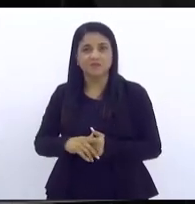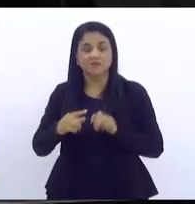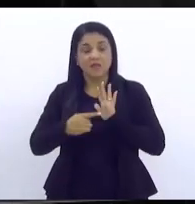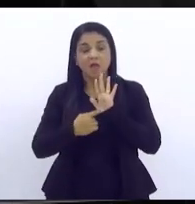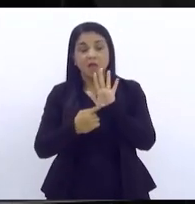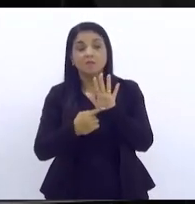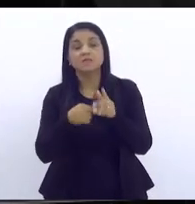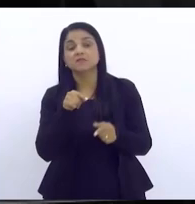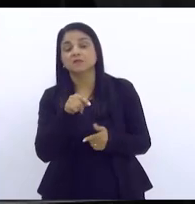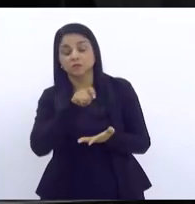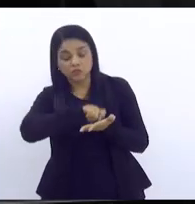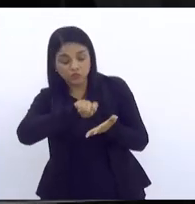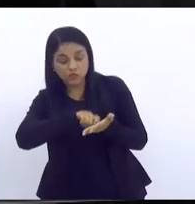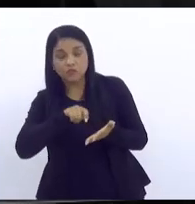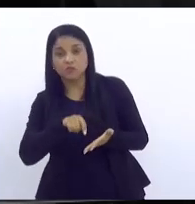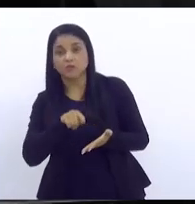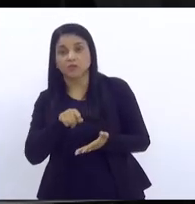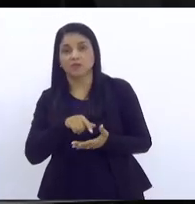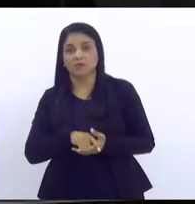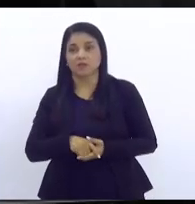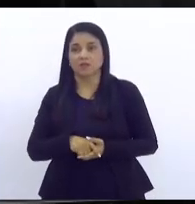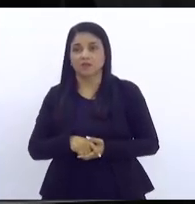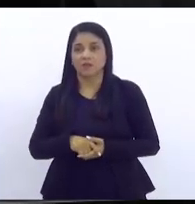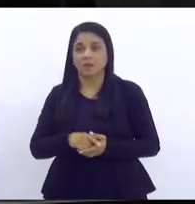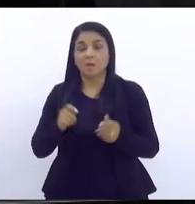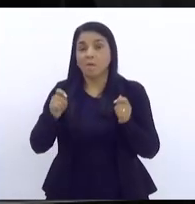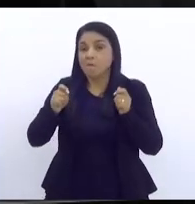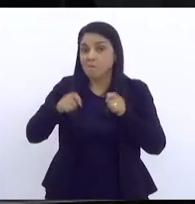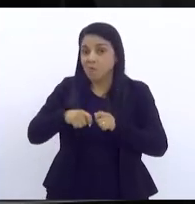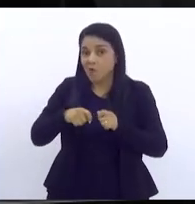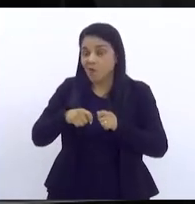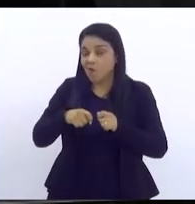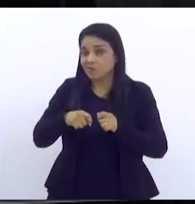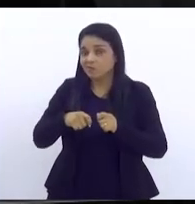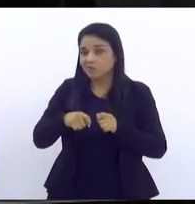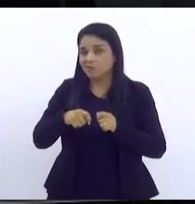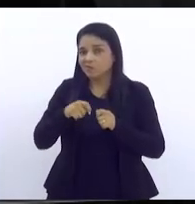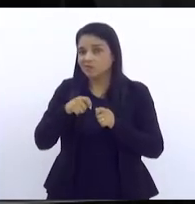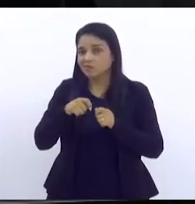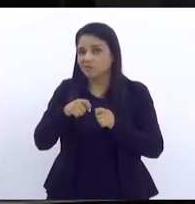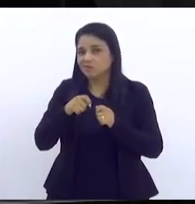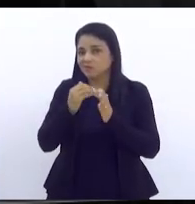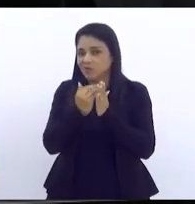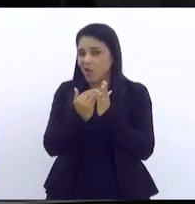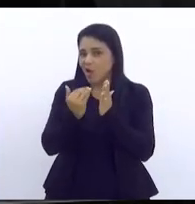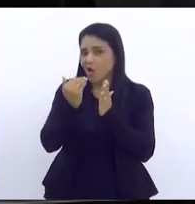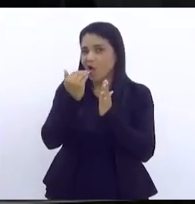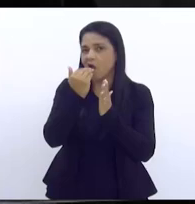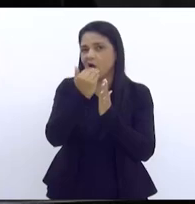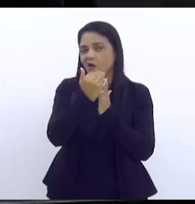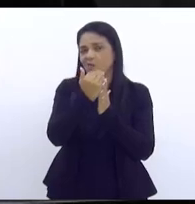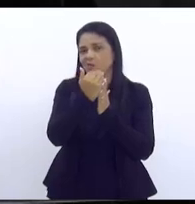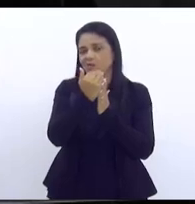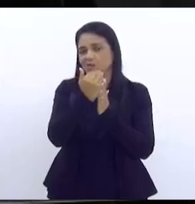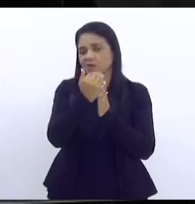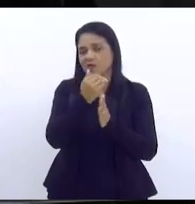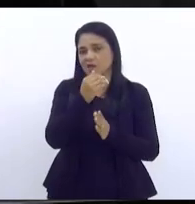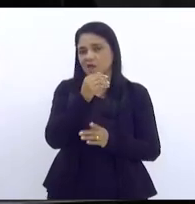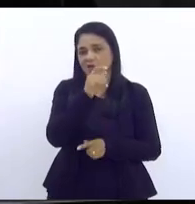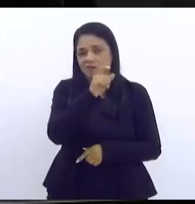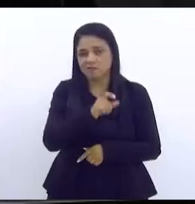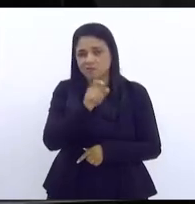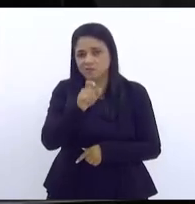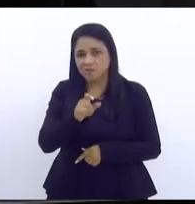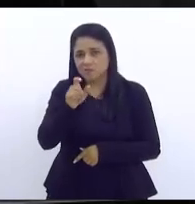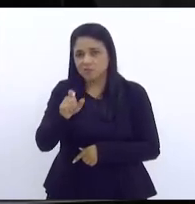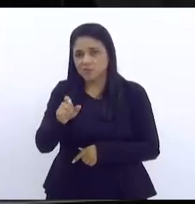vocês que é pode aumentar pode aumentar o número de pessoas na